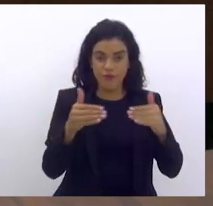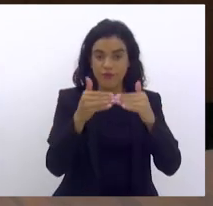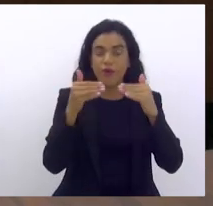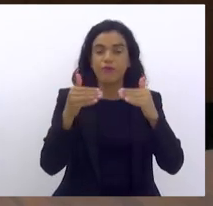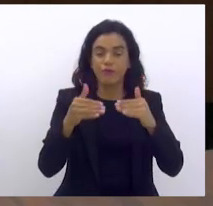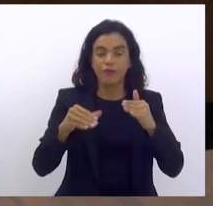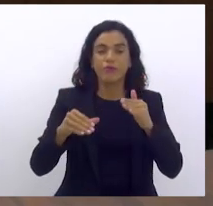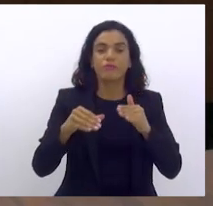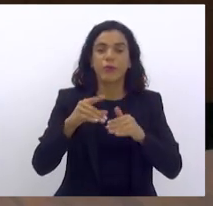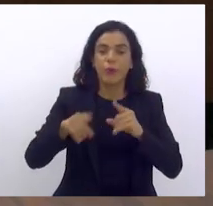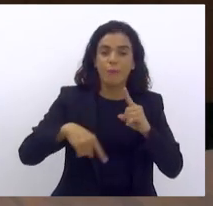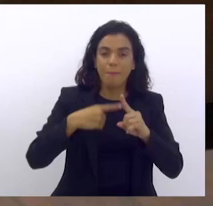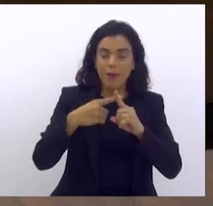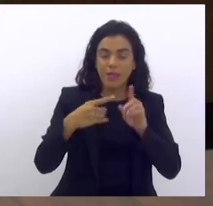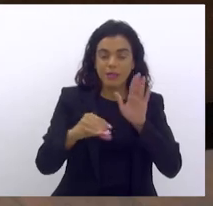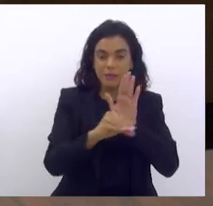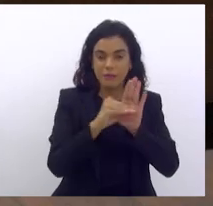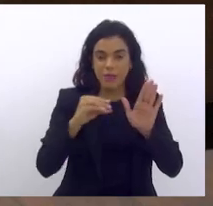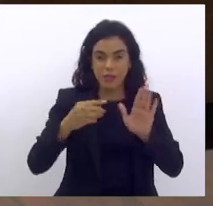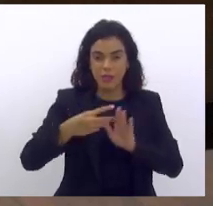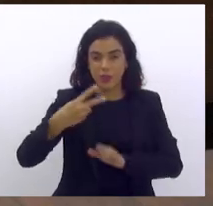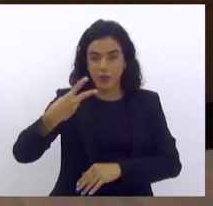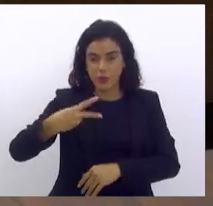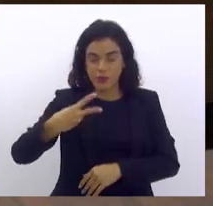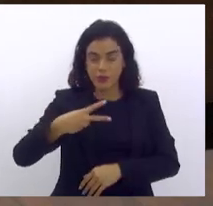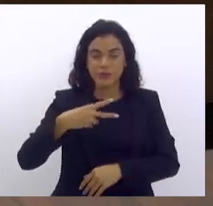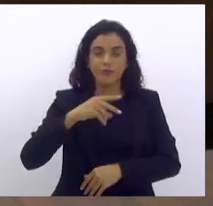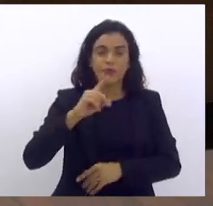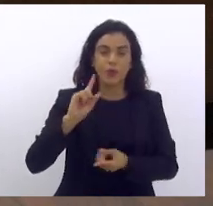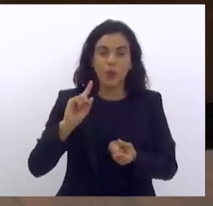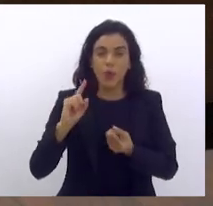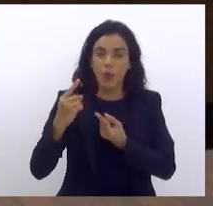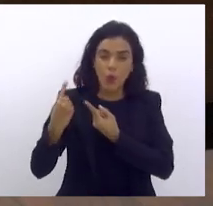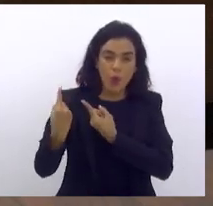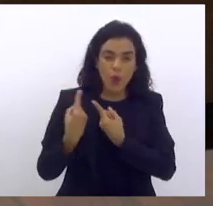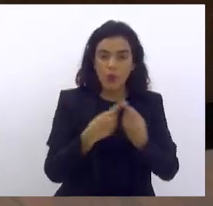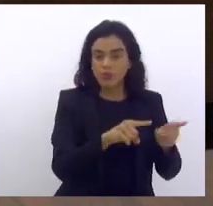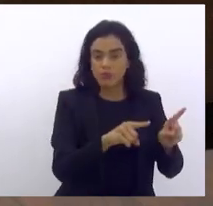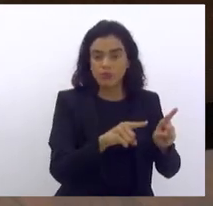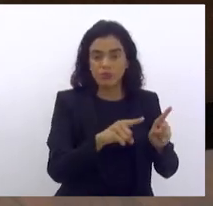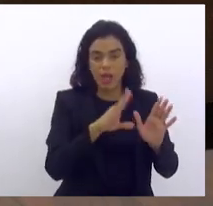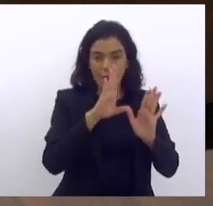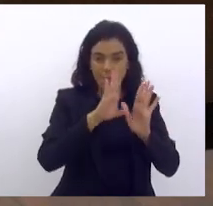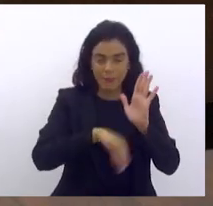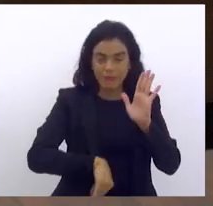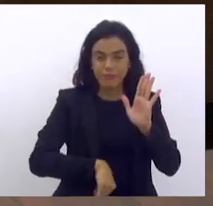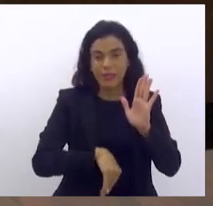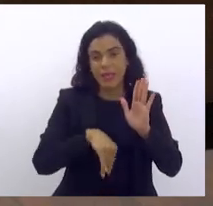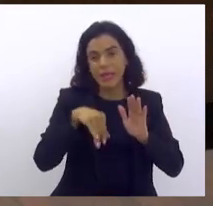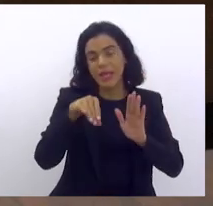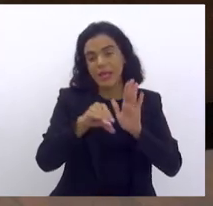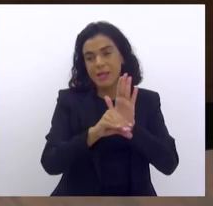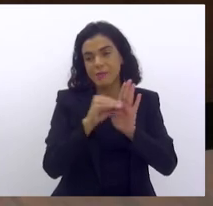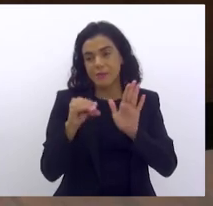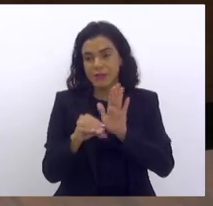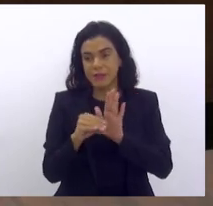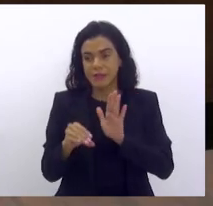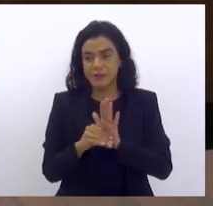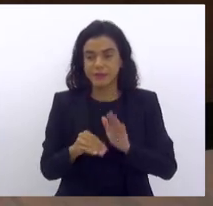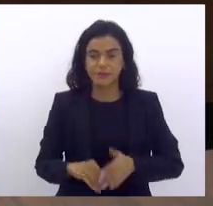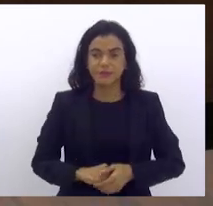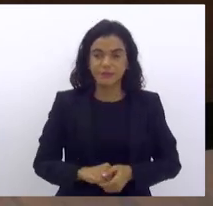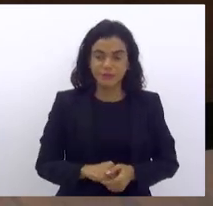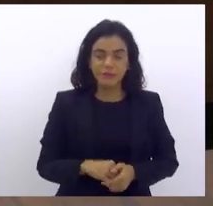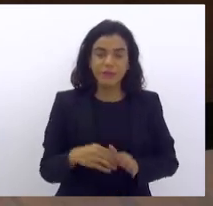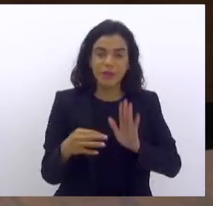favorável com subemenda à emenda 2, contrário às demais emendas. É